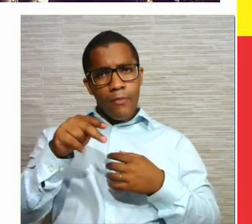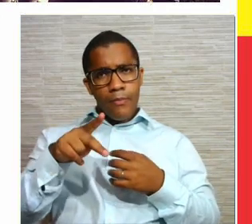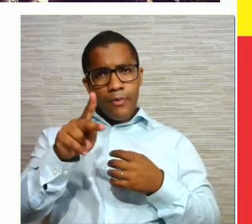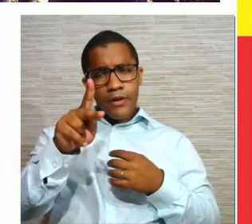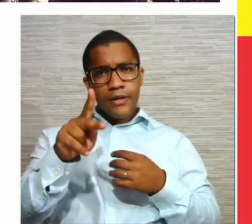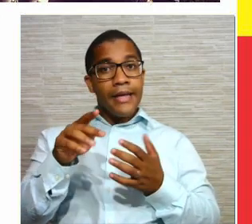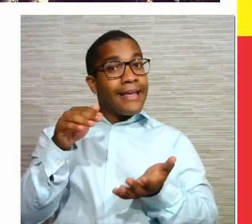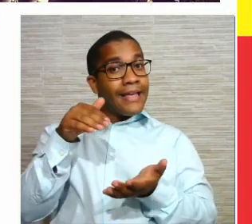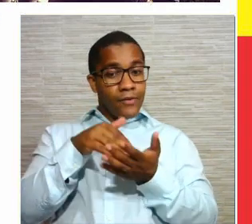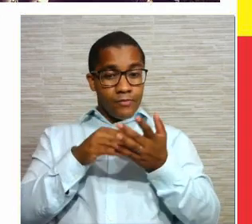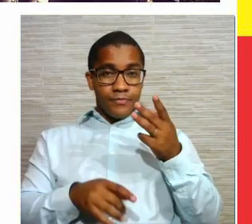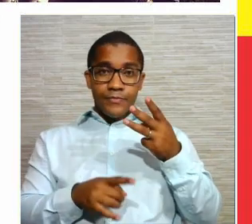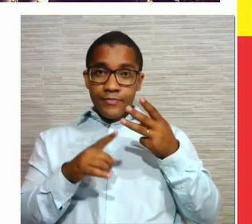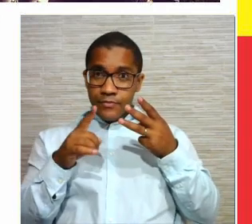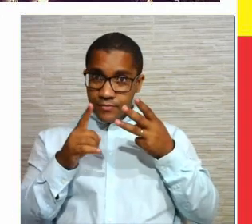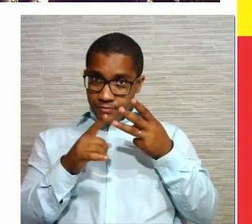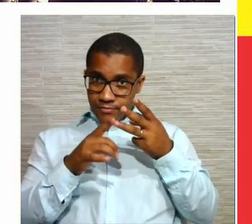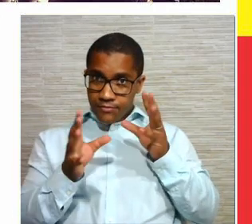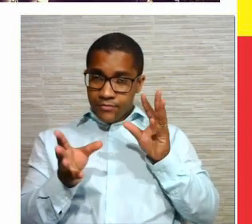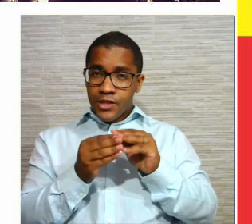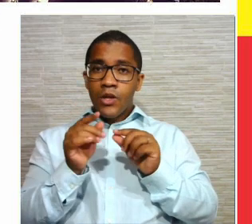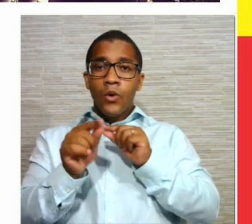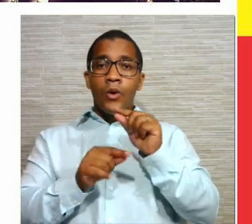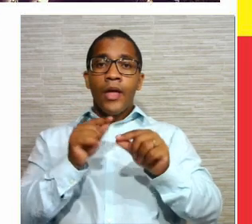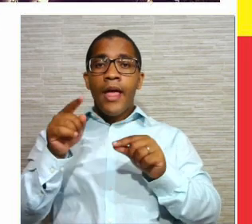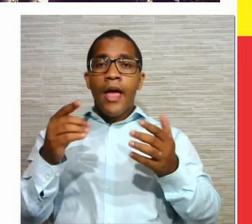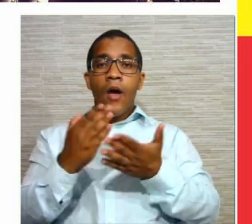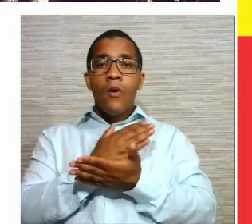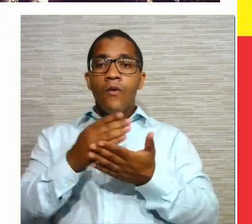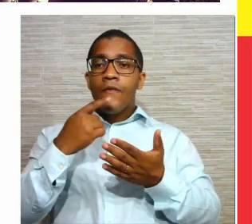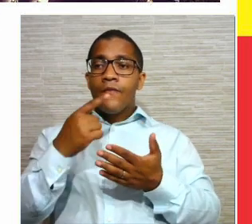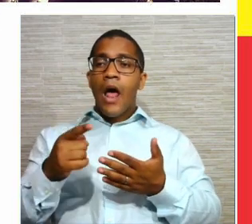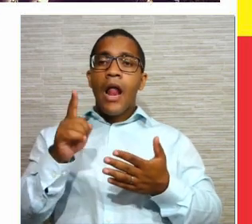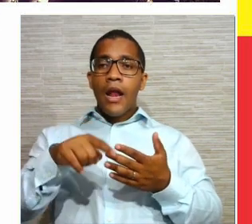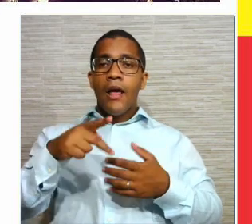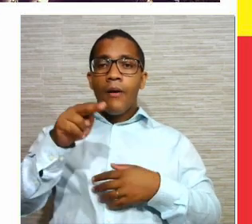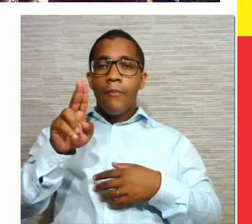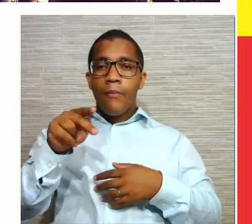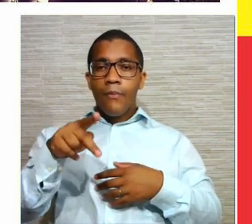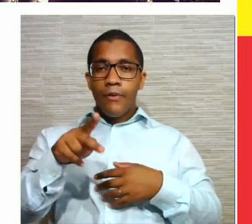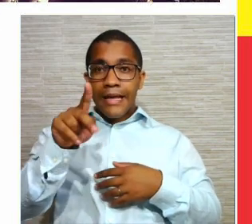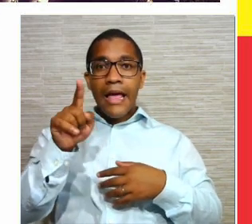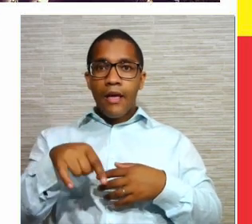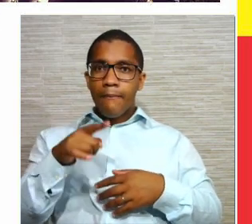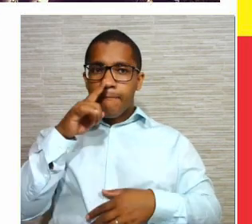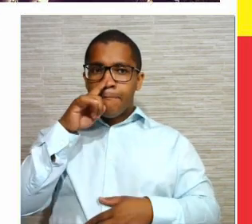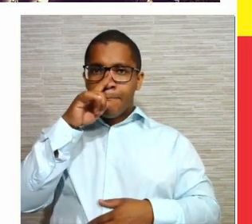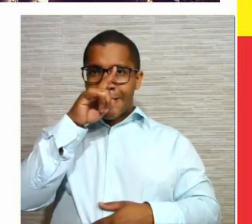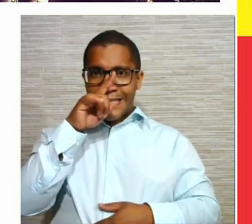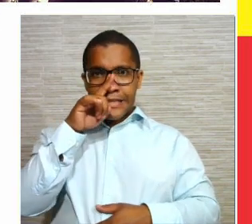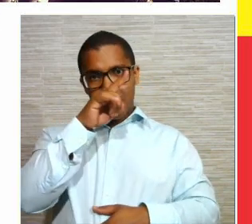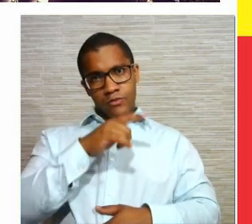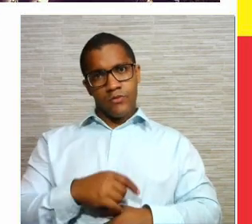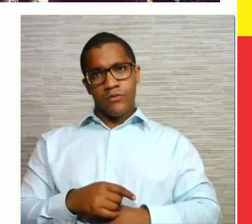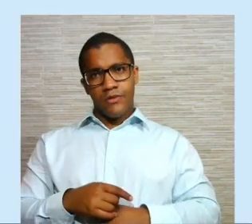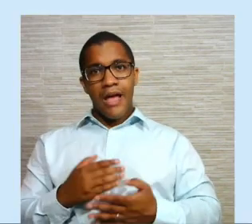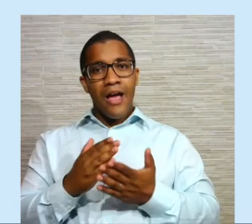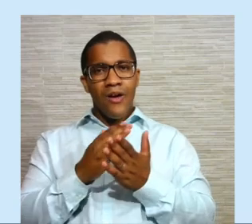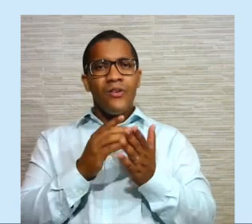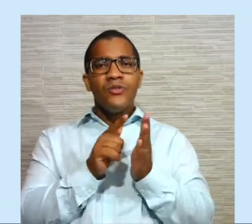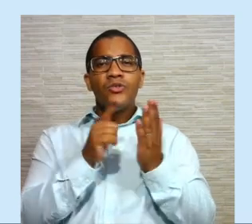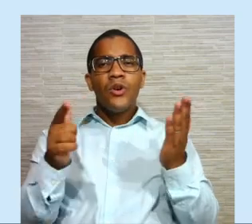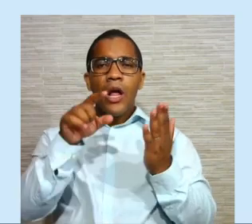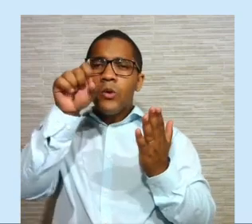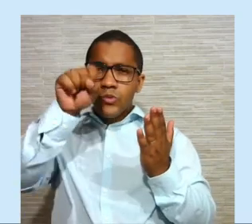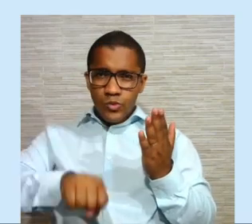a última versão, além dessa da moda, afirmava que o punk era um movimento perigoso, né? Então, assim, teve um jornal, né,